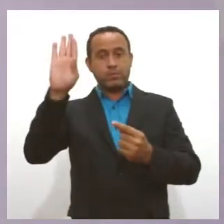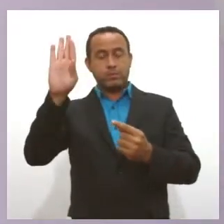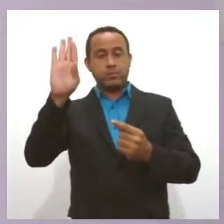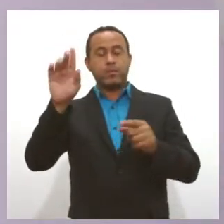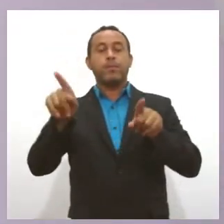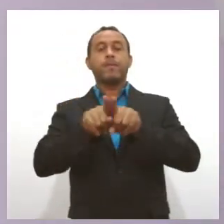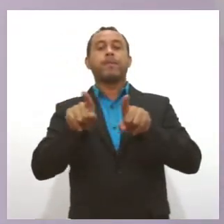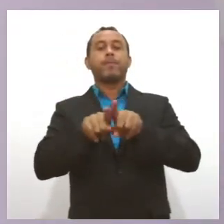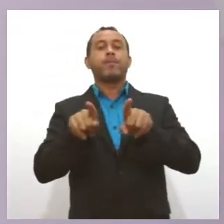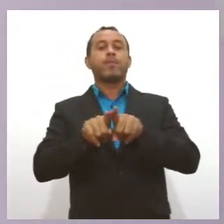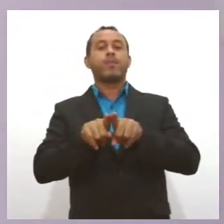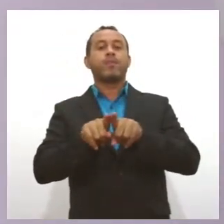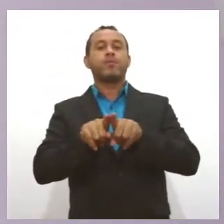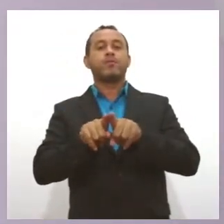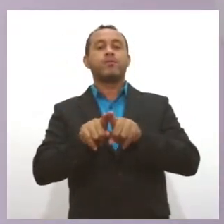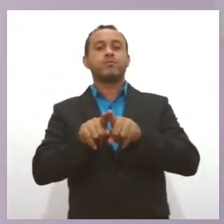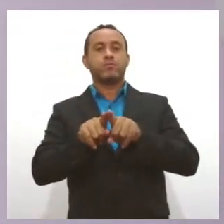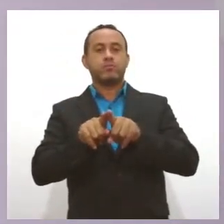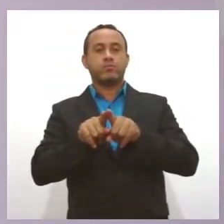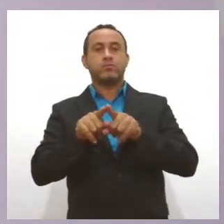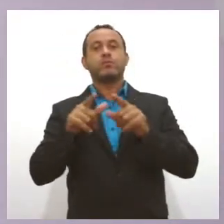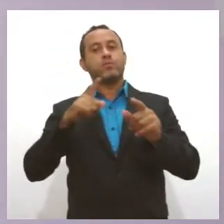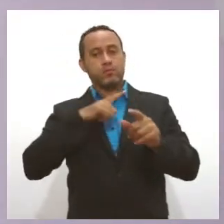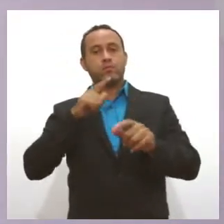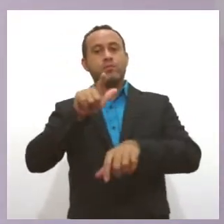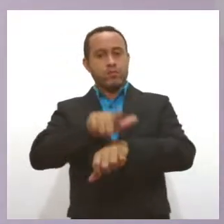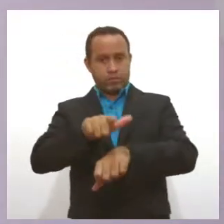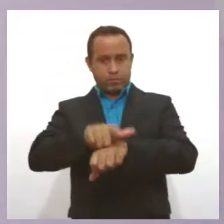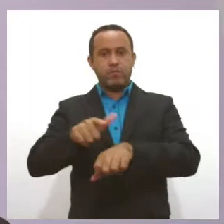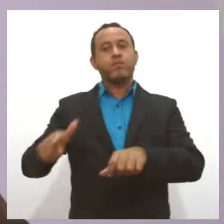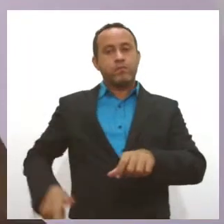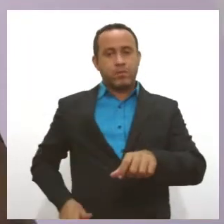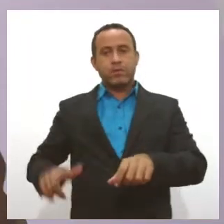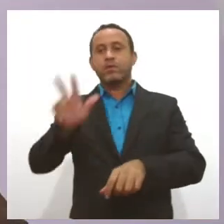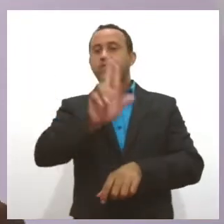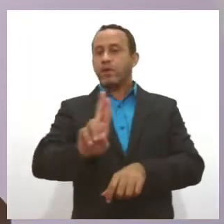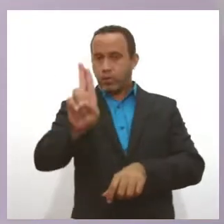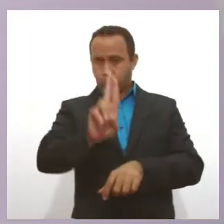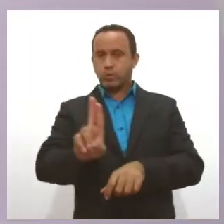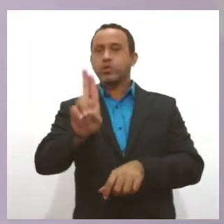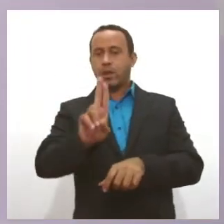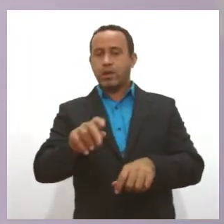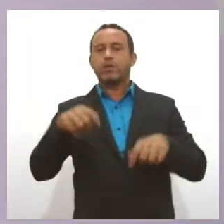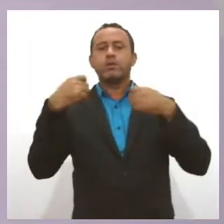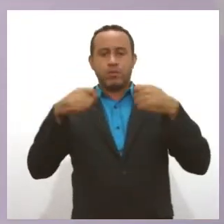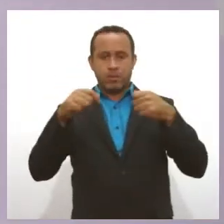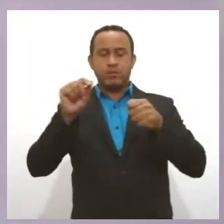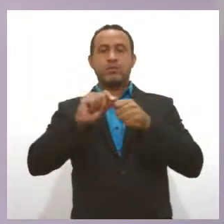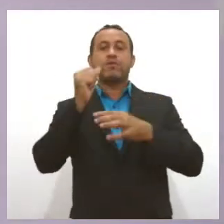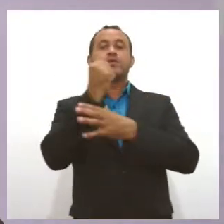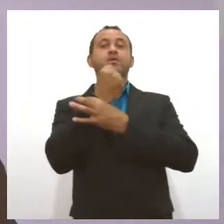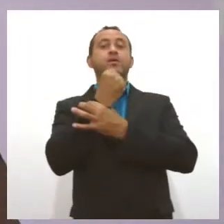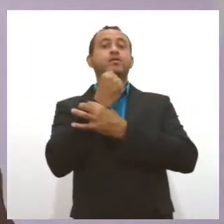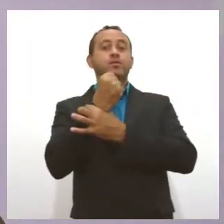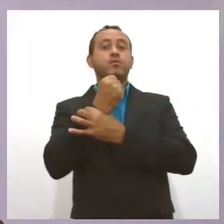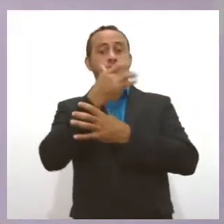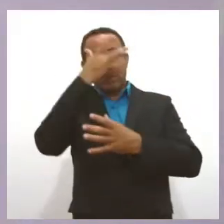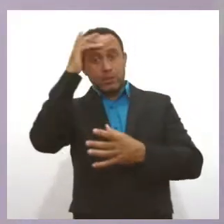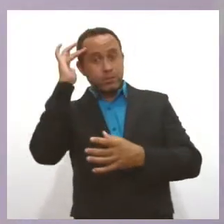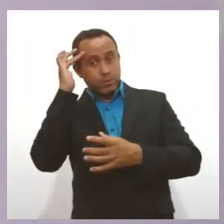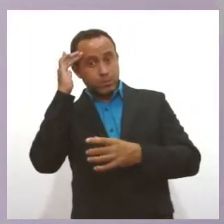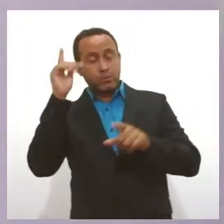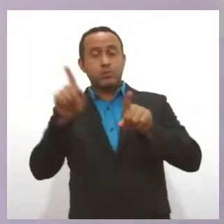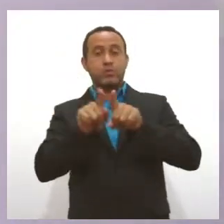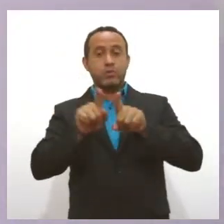também armado, né? Porque temos essa, vamos dizer assim, prerrogativa para fazer a segurança tanto dos eleitores quanto